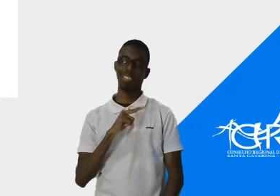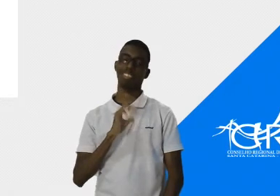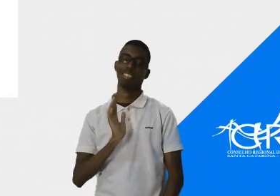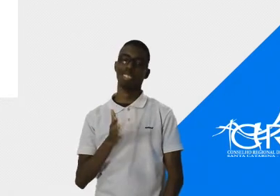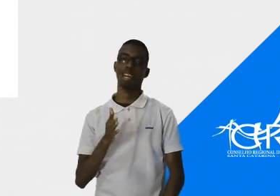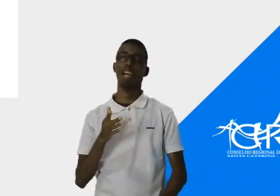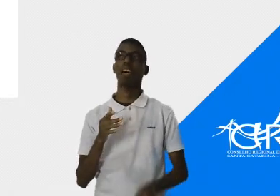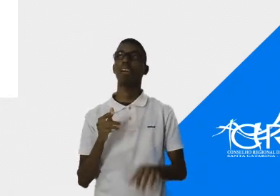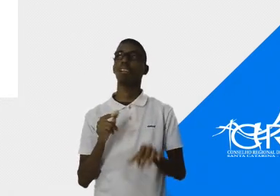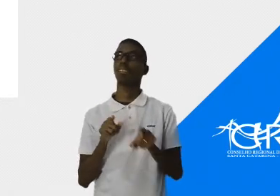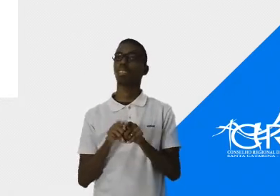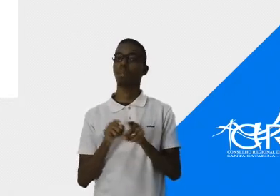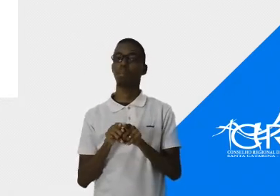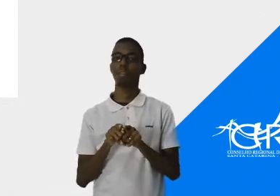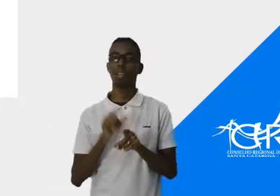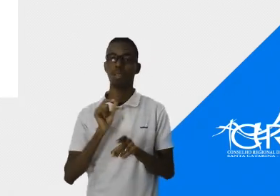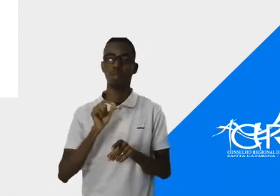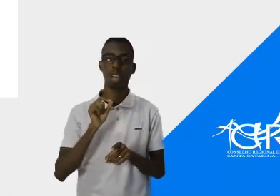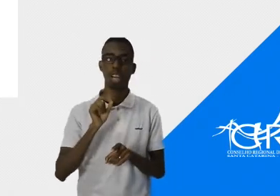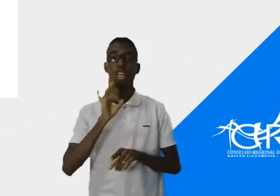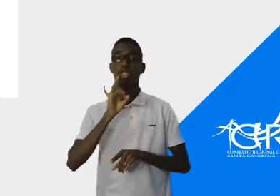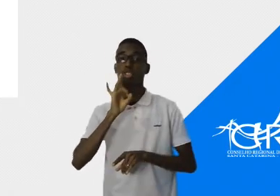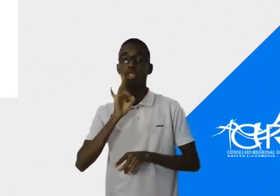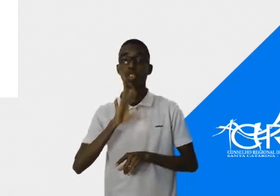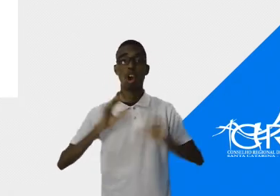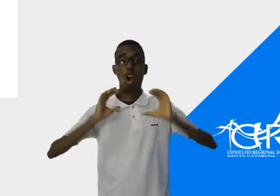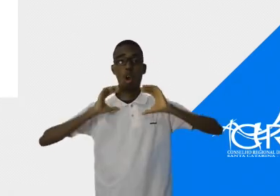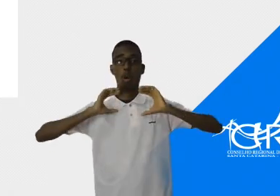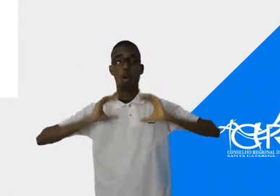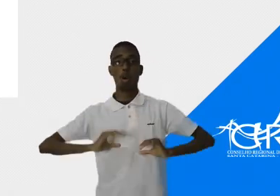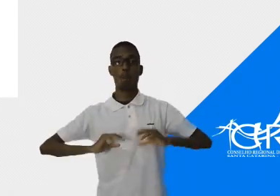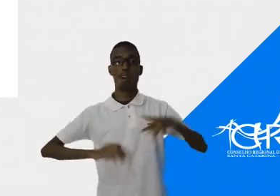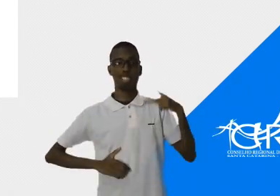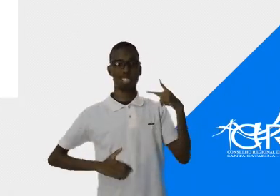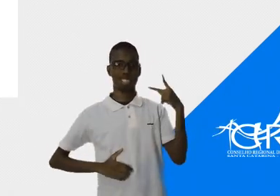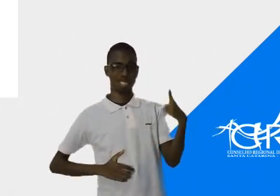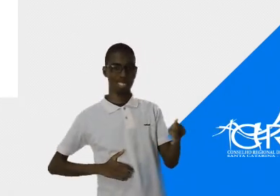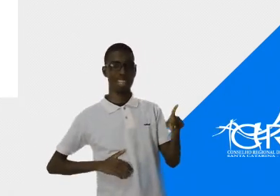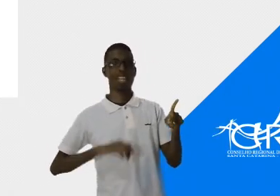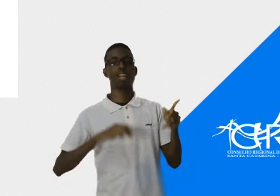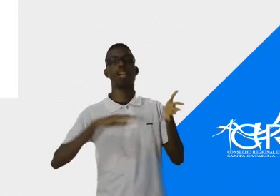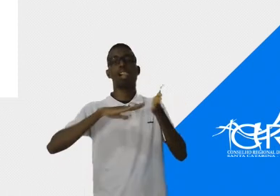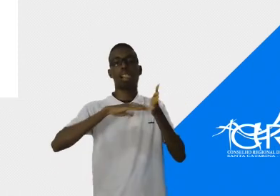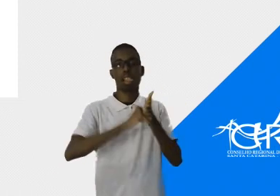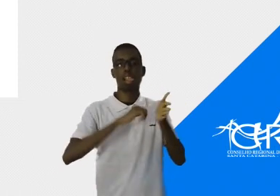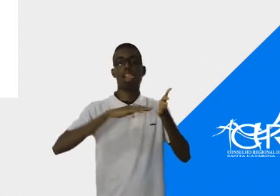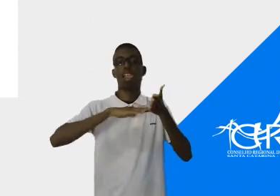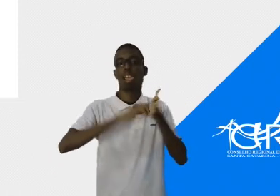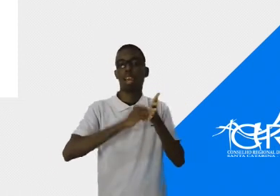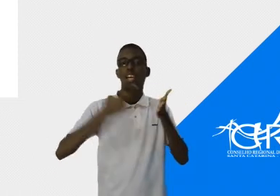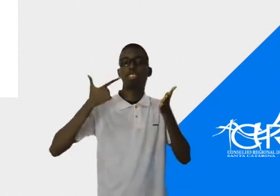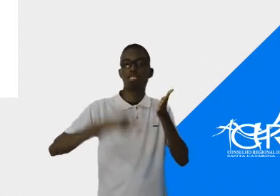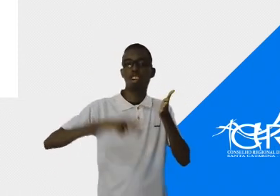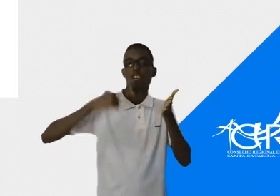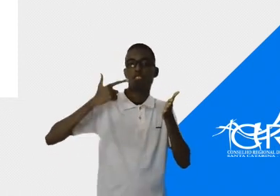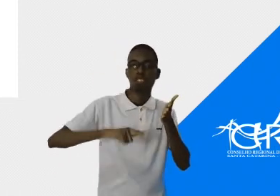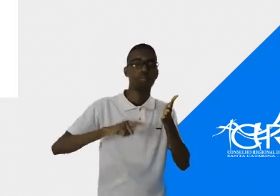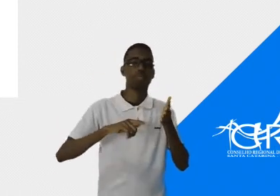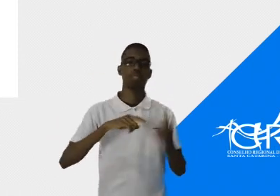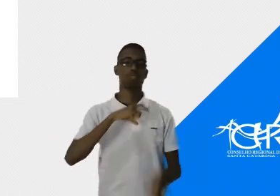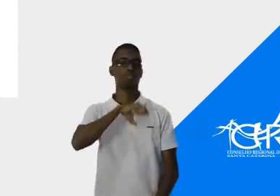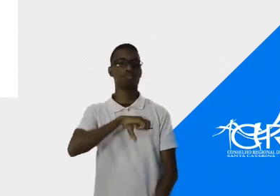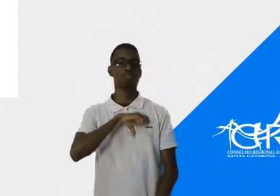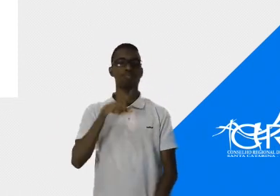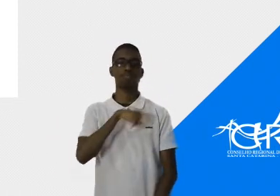a contenção do comportamento sistemático e reincidente, a contenção, a retirada do privilégio de dirigir, já é